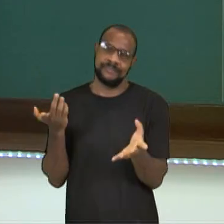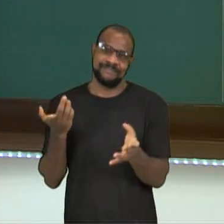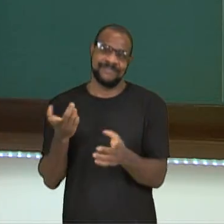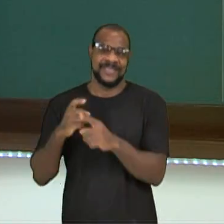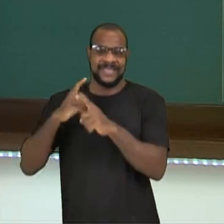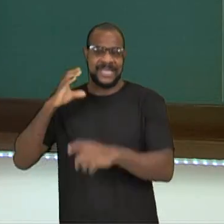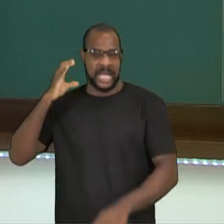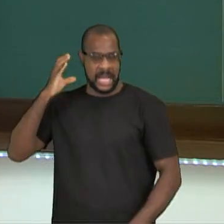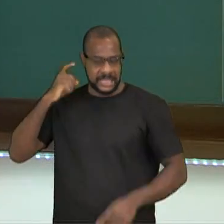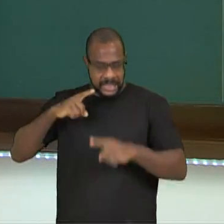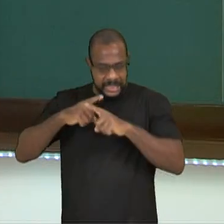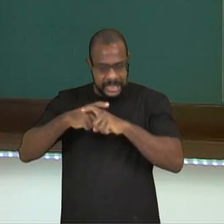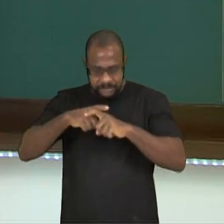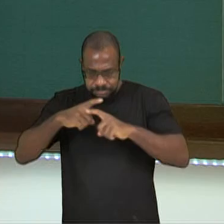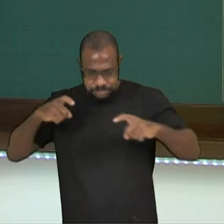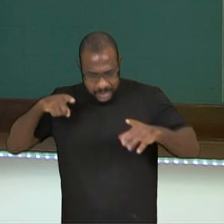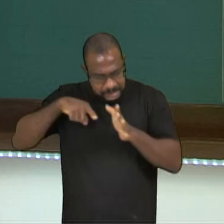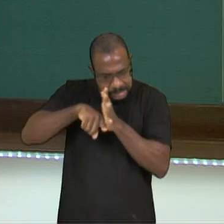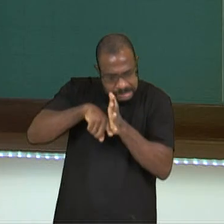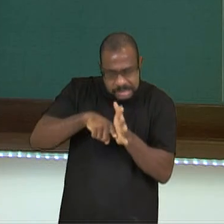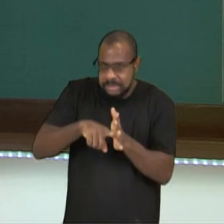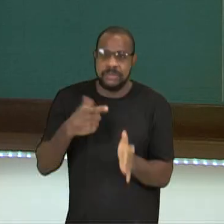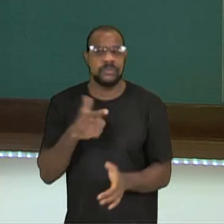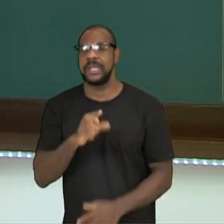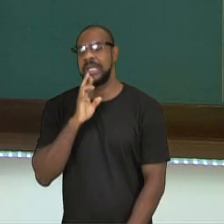Até porque trabalha com milhões de anos atrás.